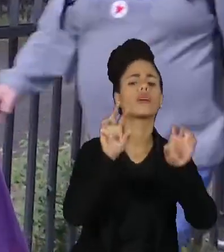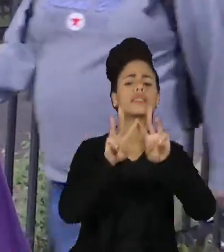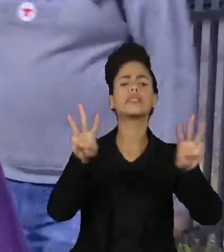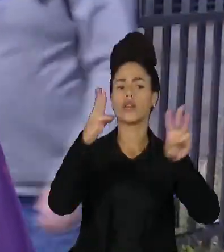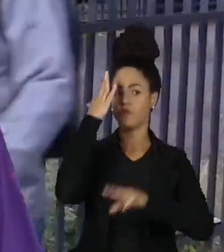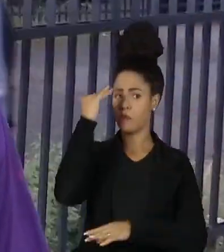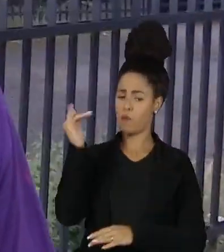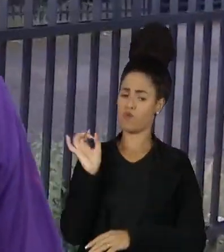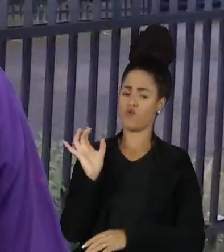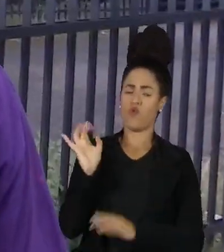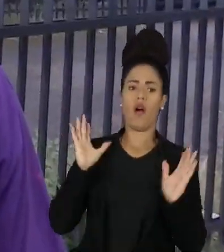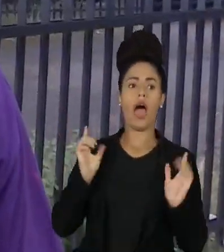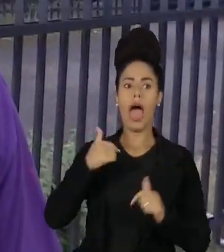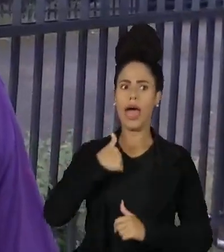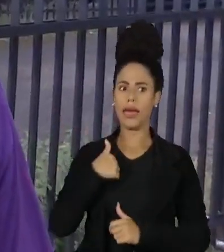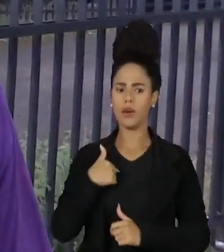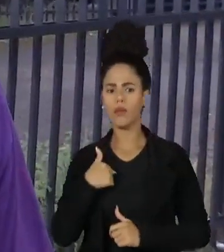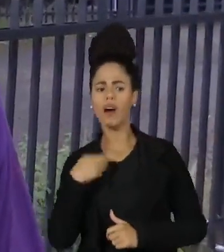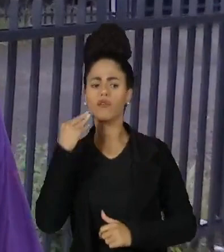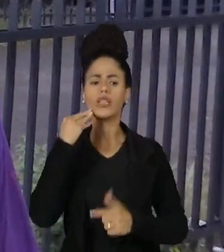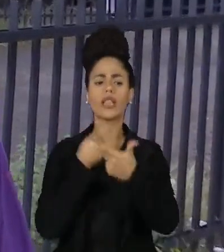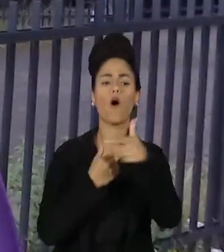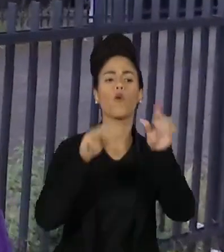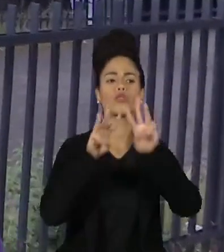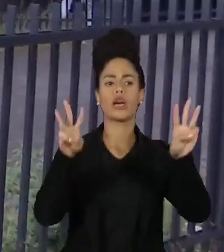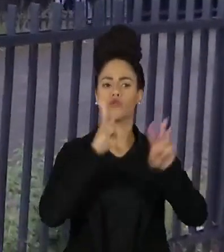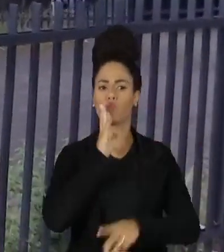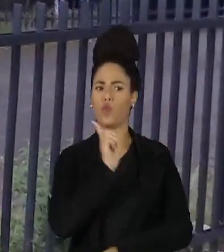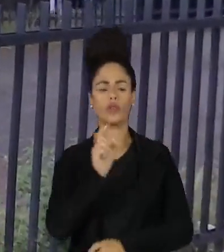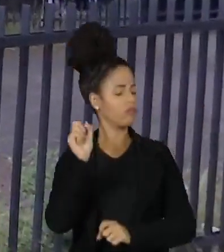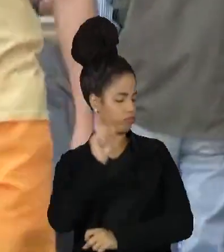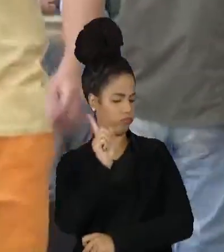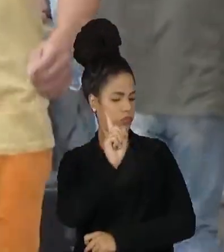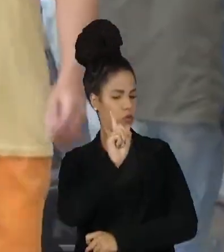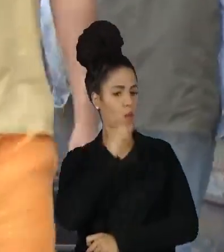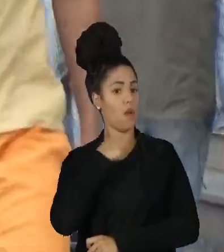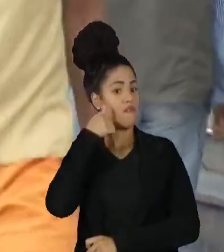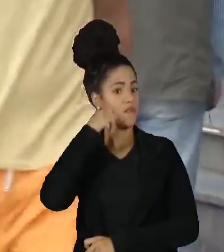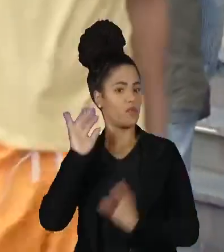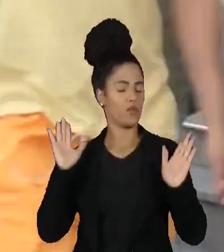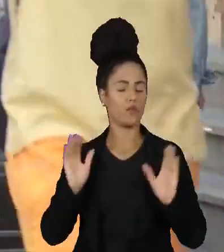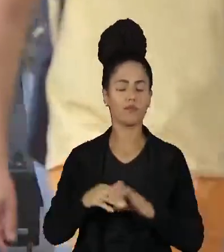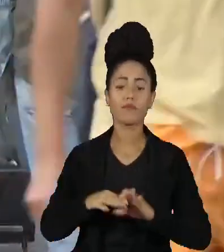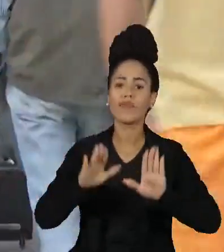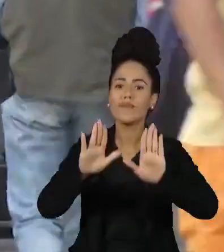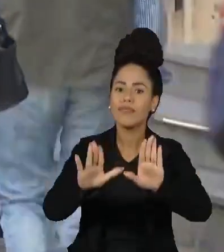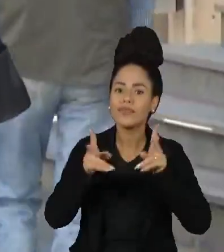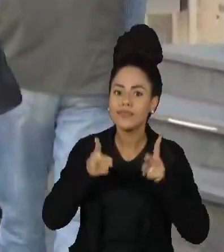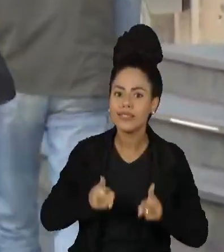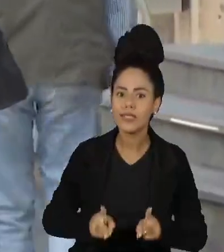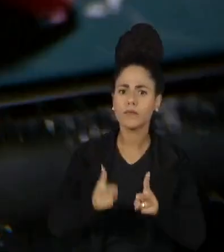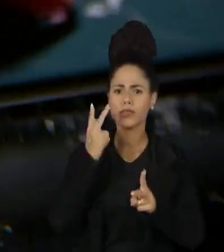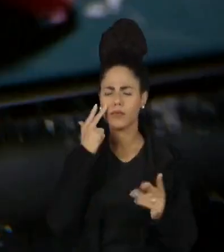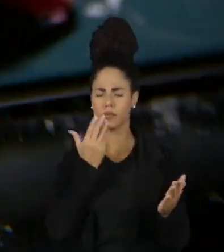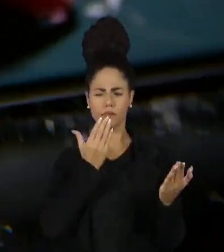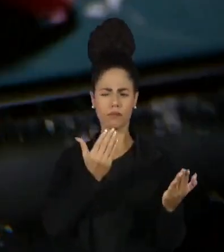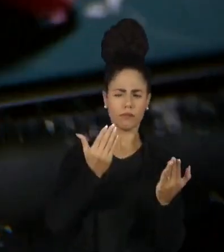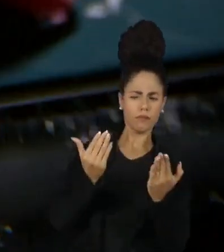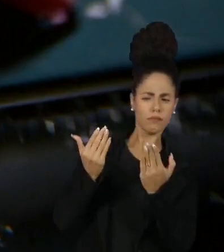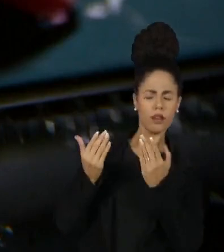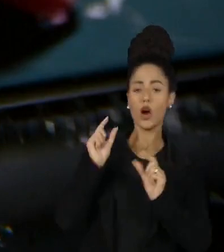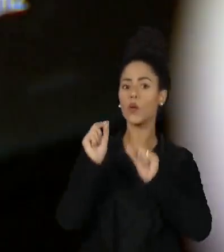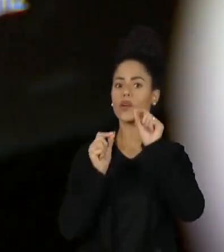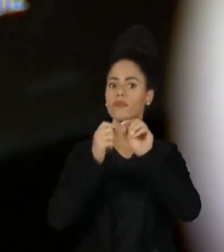conhecido eu nunca me arrisco em comprar em site que não não conheço mas mesmo com um público cada vez mais ressabiados